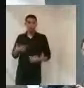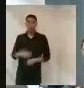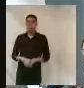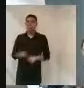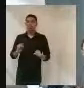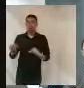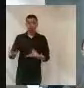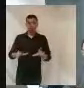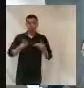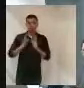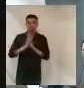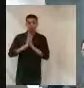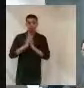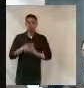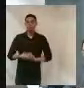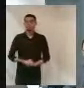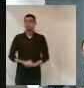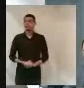favor.